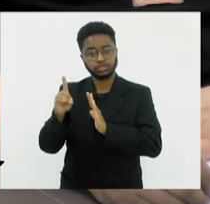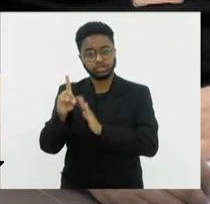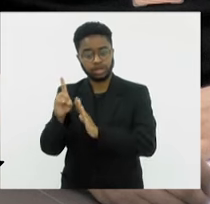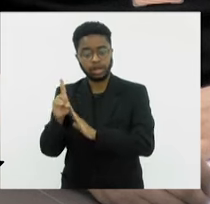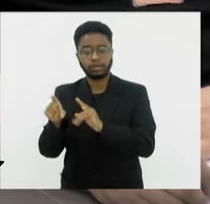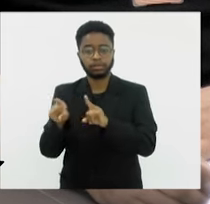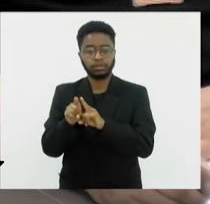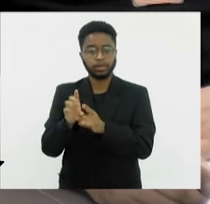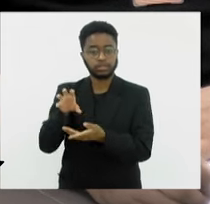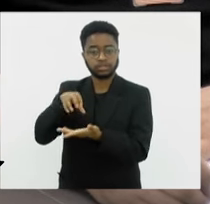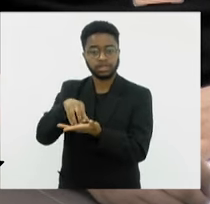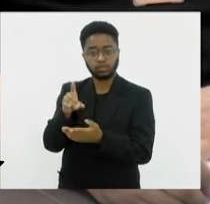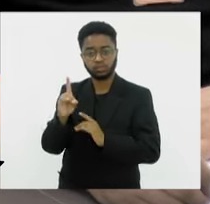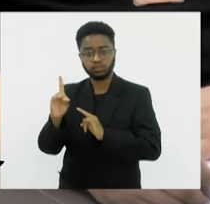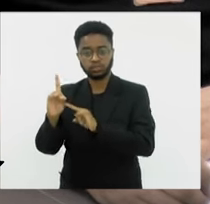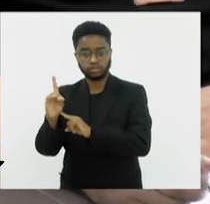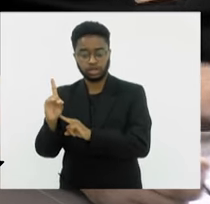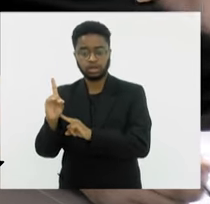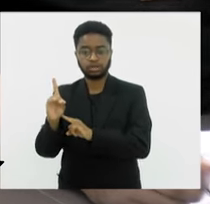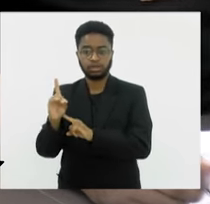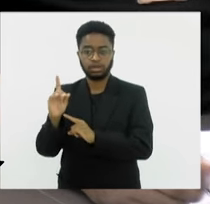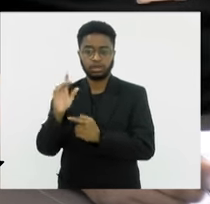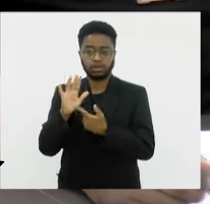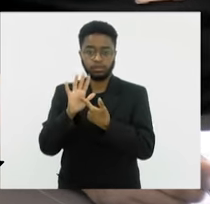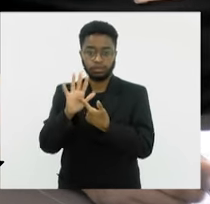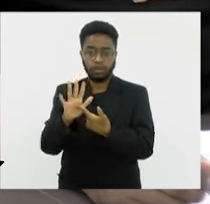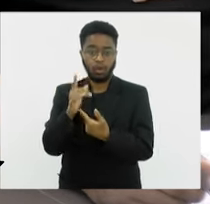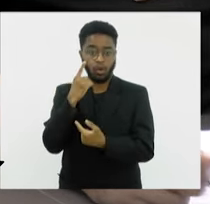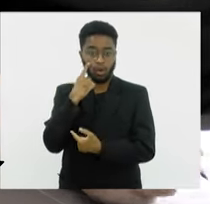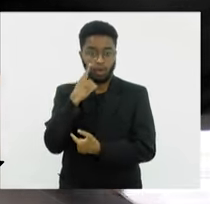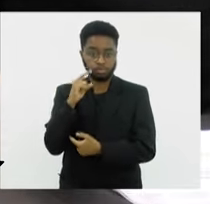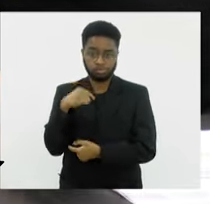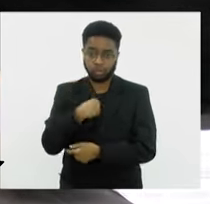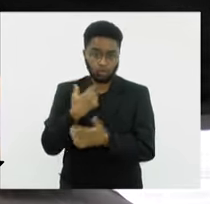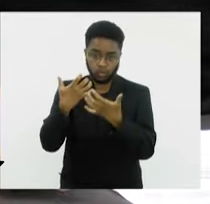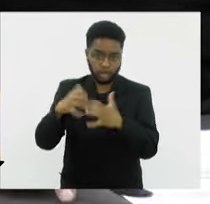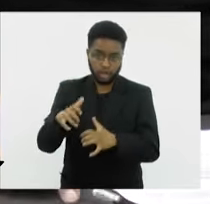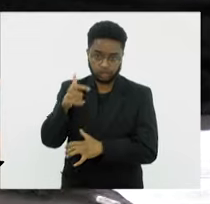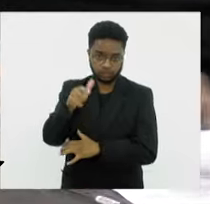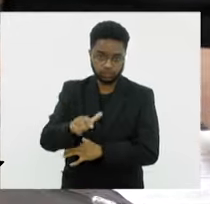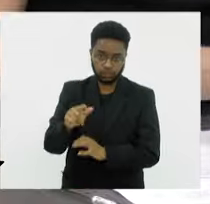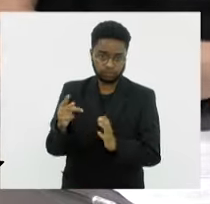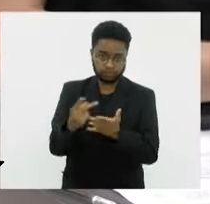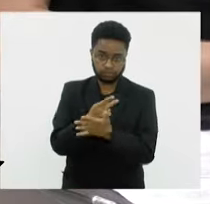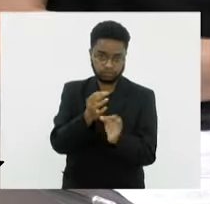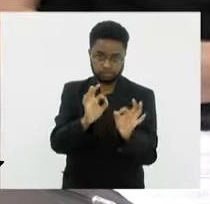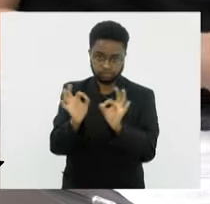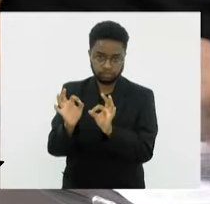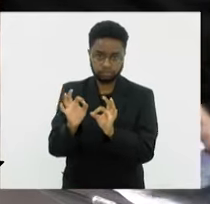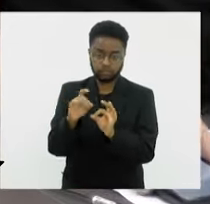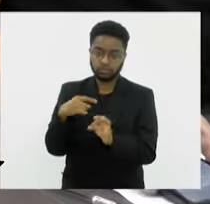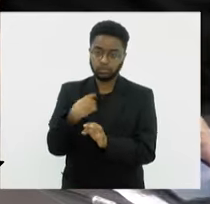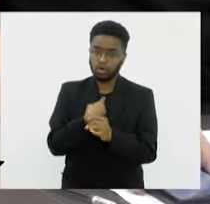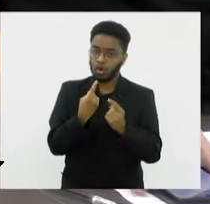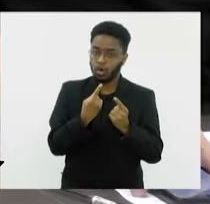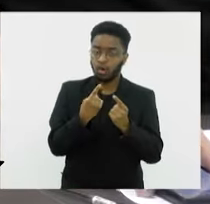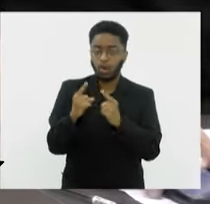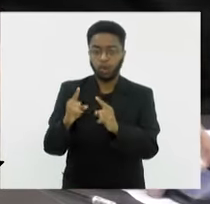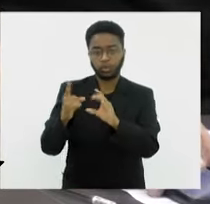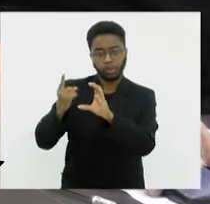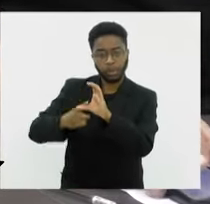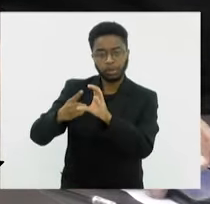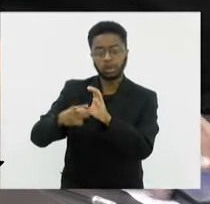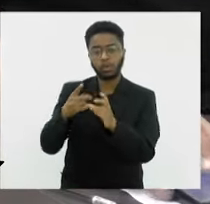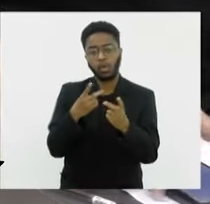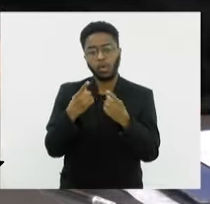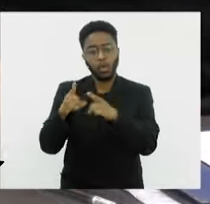centro-direita falam, olha, a gente não quer isso mais, A gente é contra o comunismo, é contra